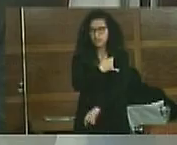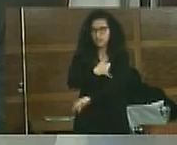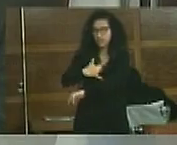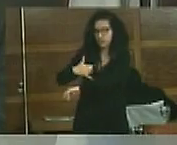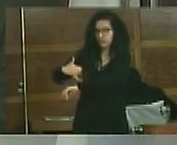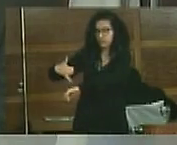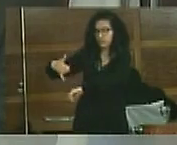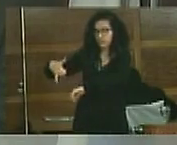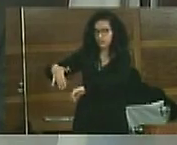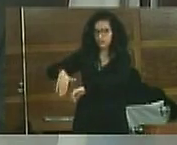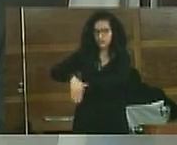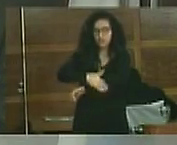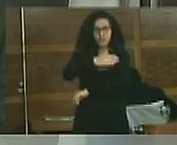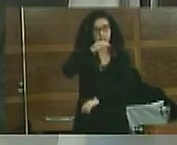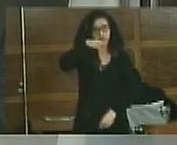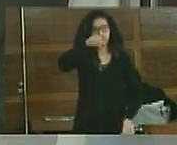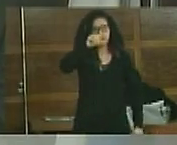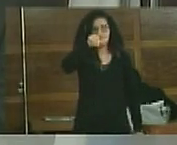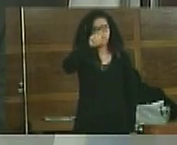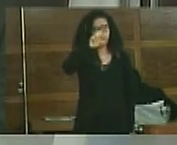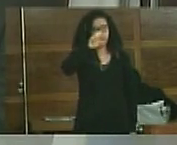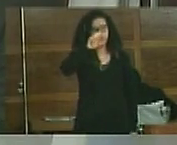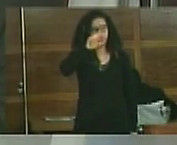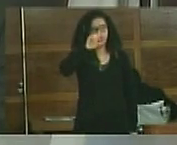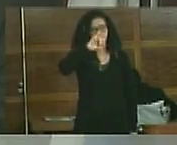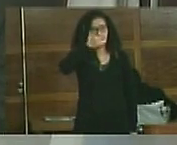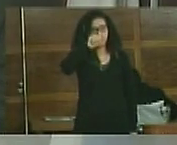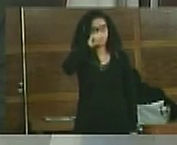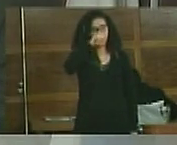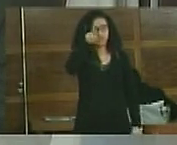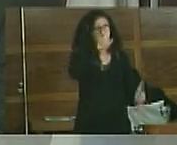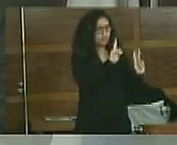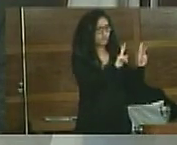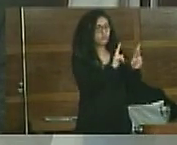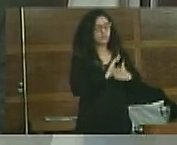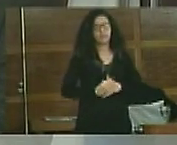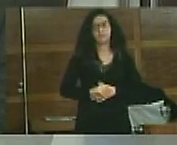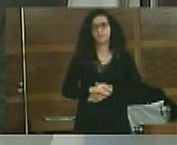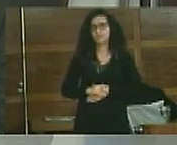na Travessa Molejão, no bairro Parque Mambucaba.